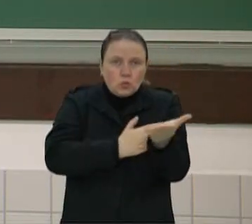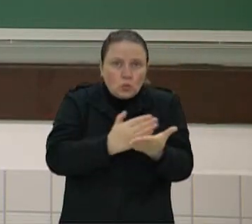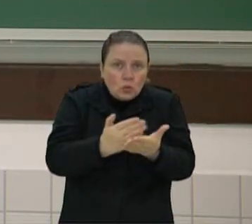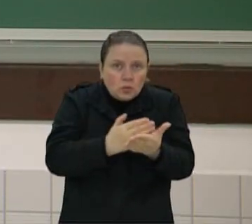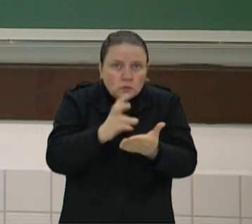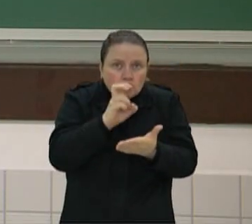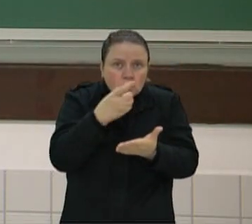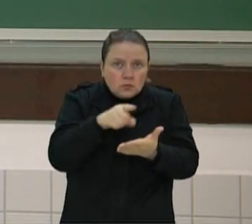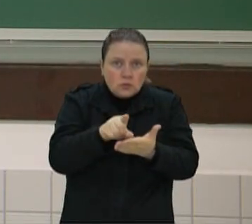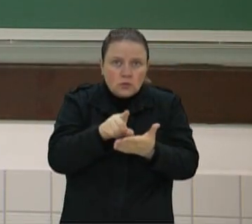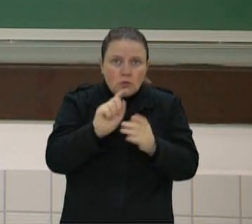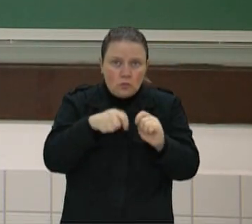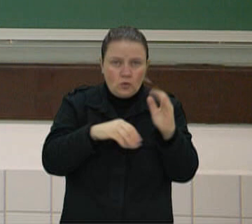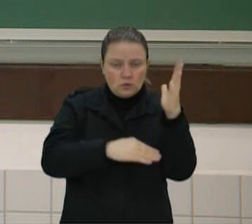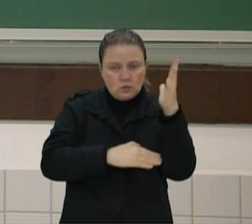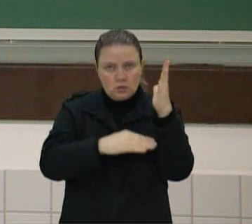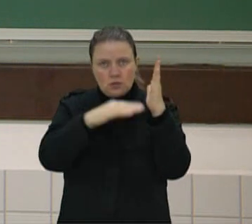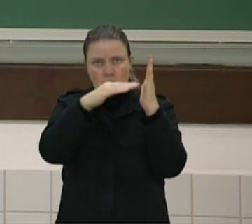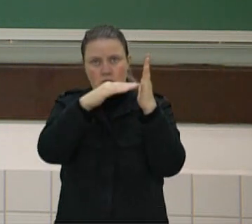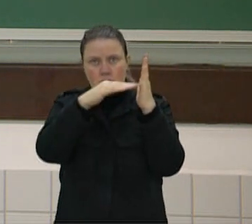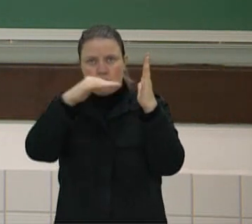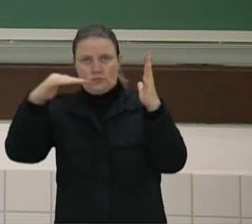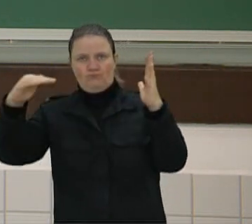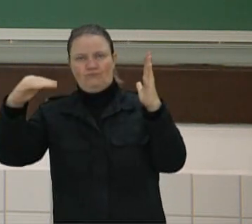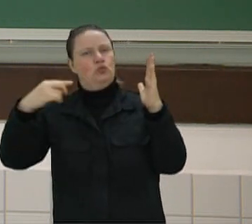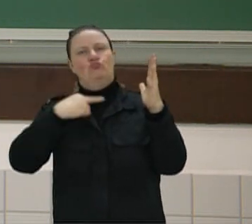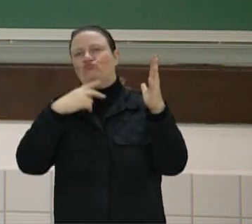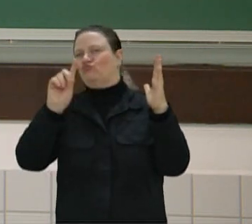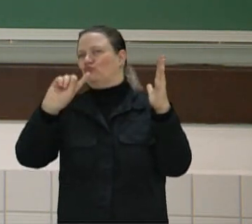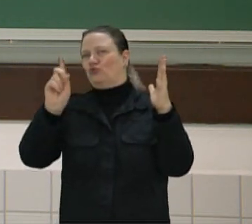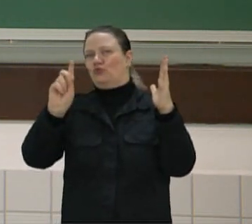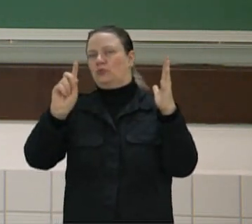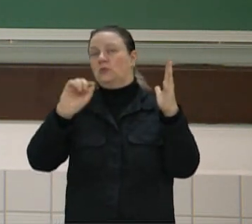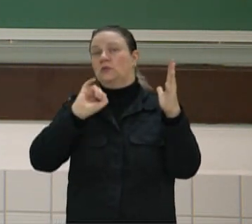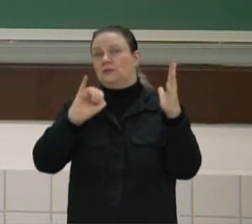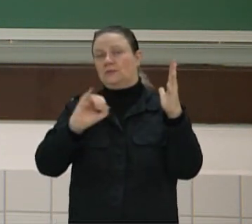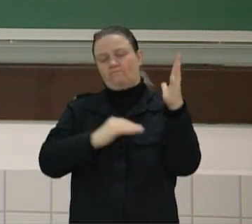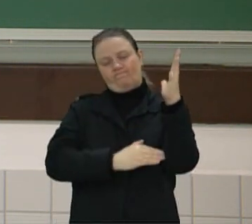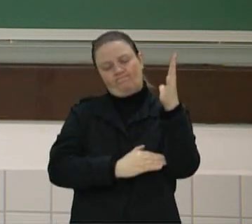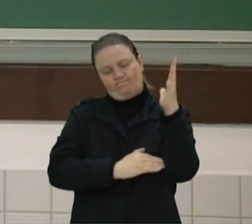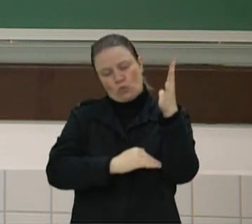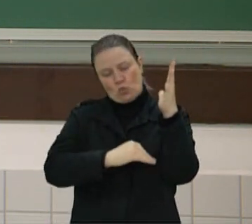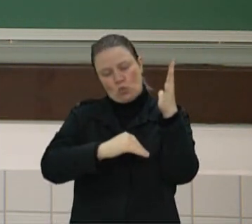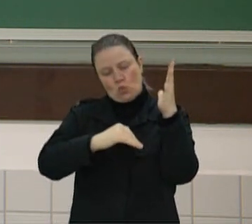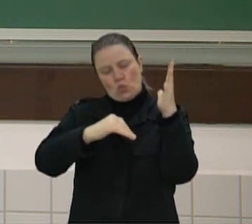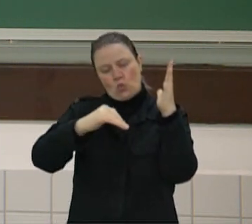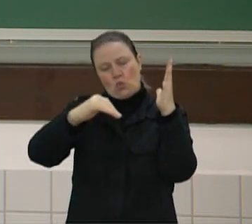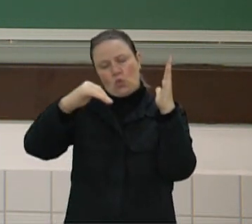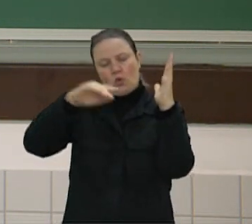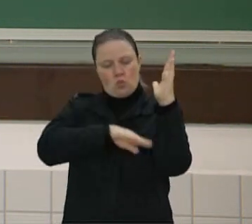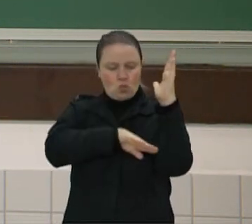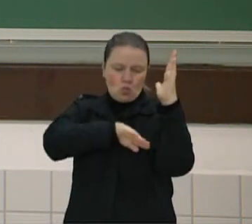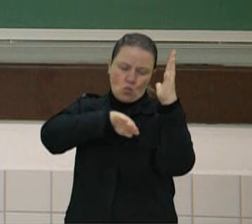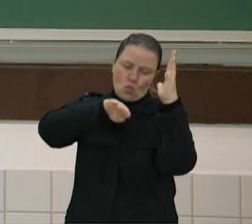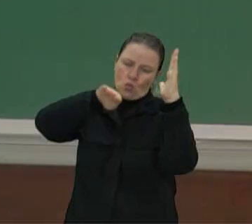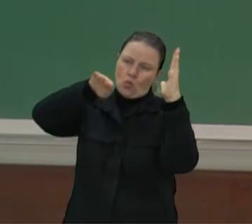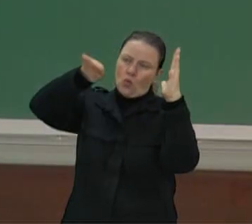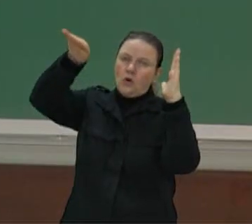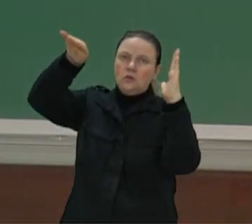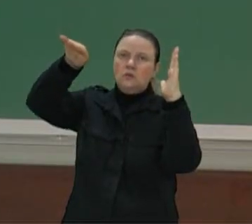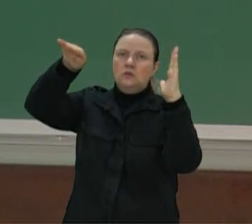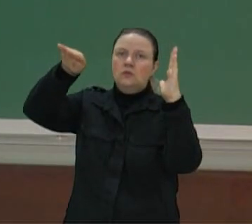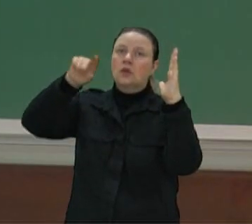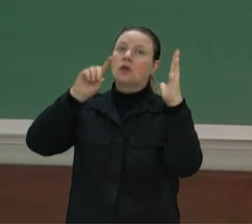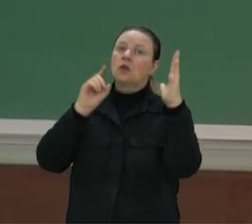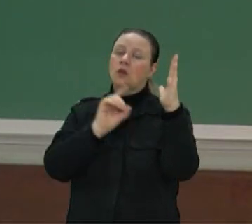depois linear, horizontal? Não, porque se você tem uma reta crescente e outra horizontal, cada